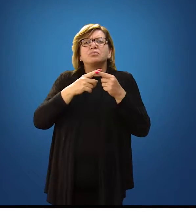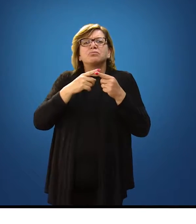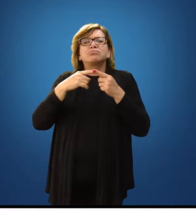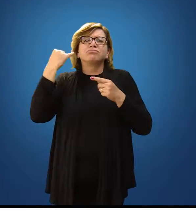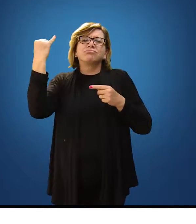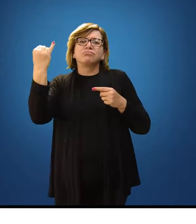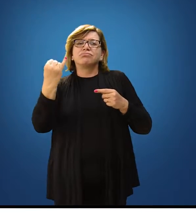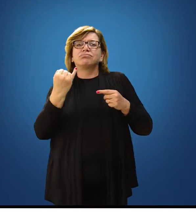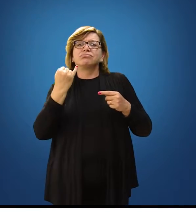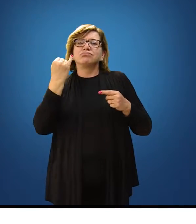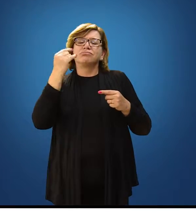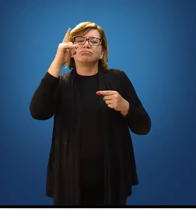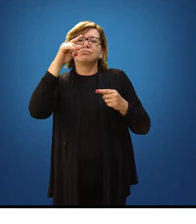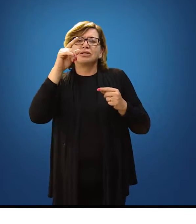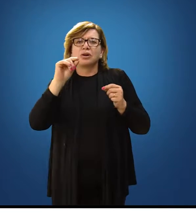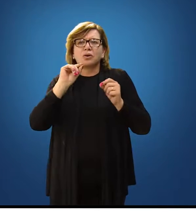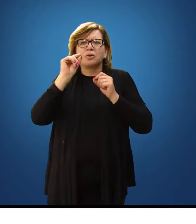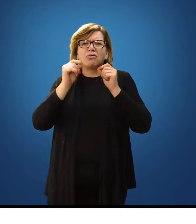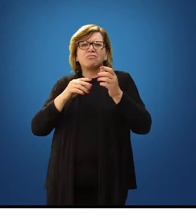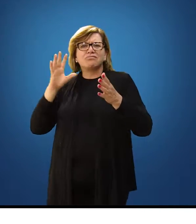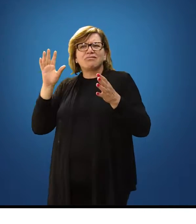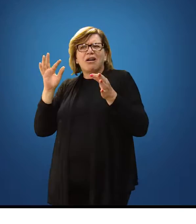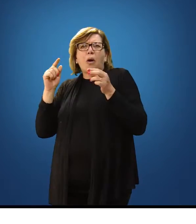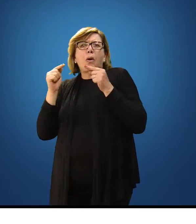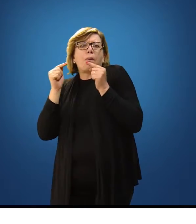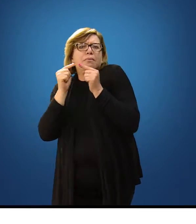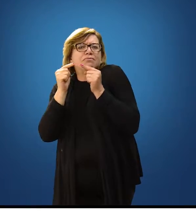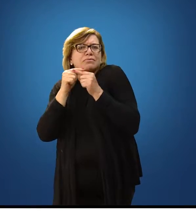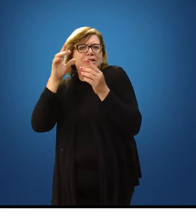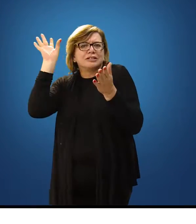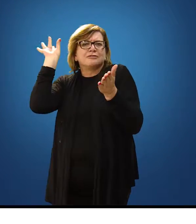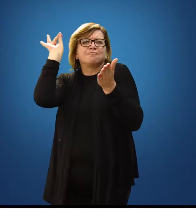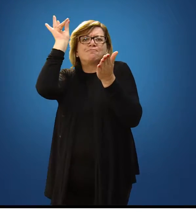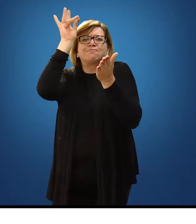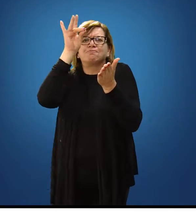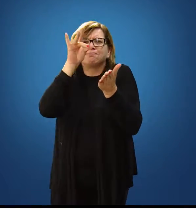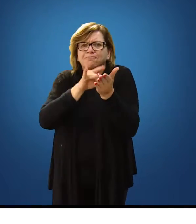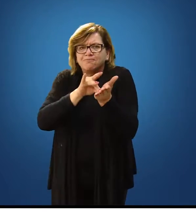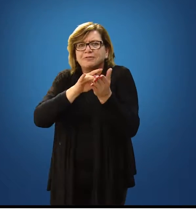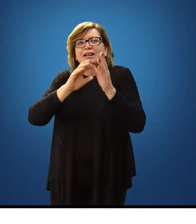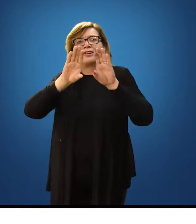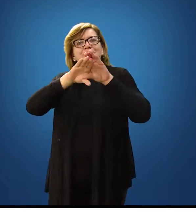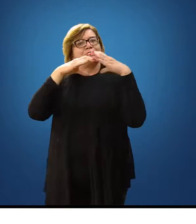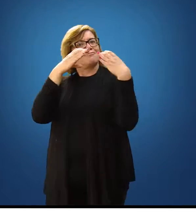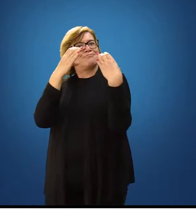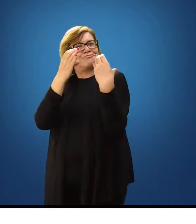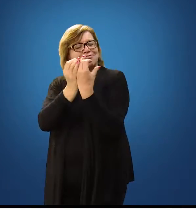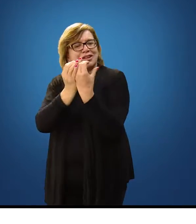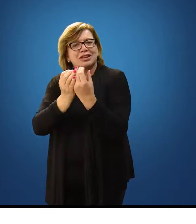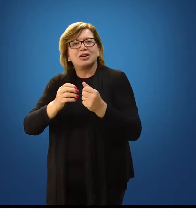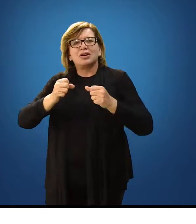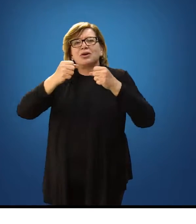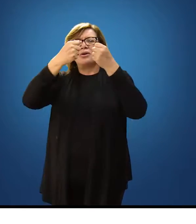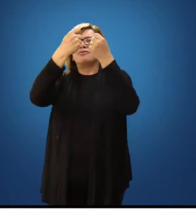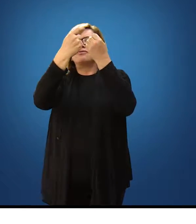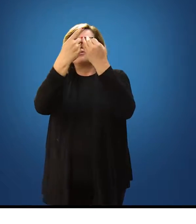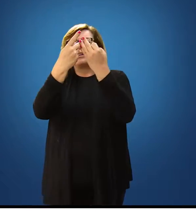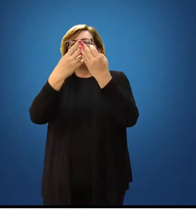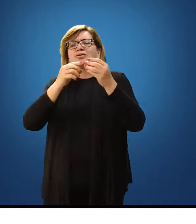está relacionada de fato à realidade das comunidades faxinalenses, certo? Quais são os